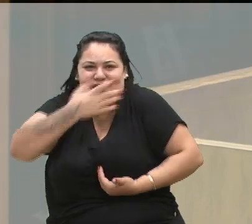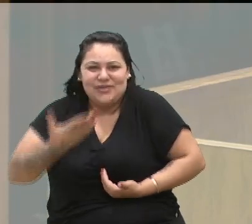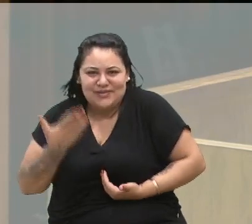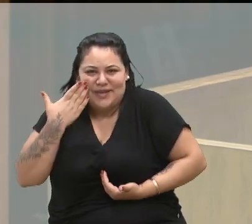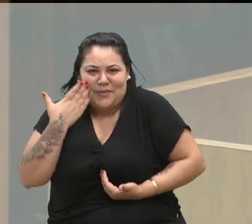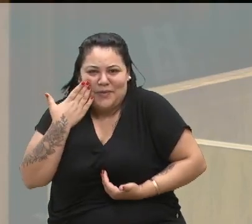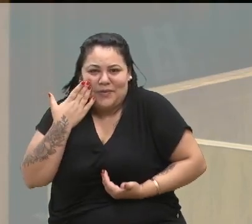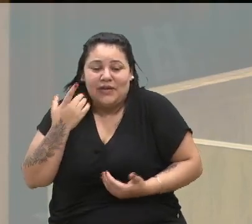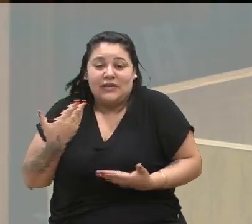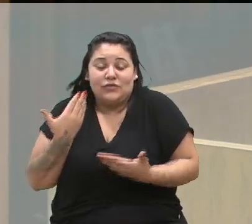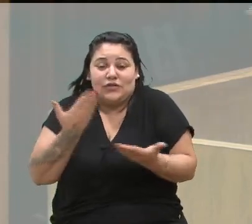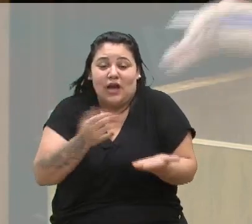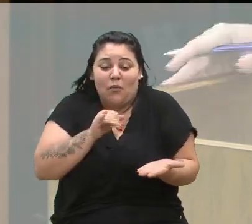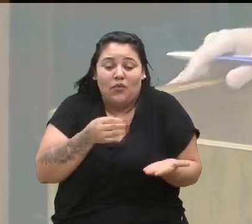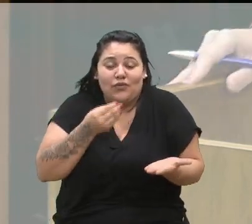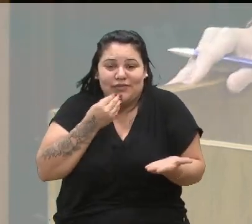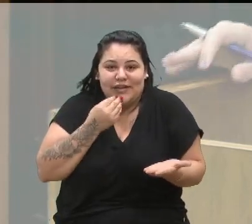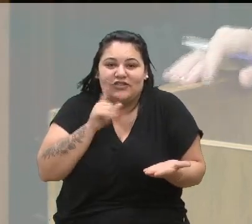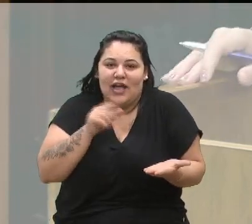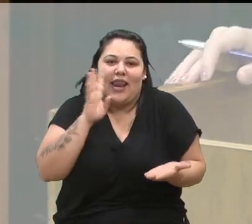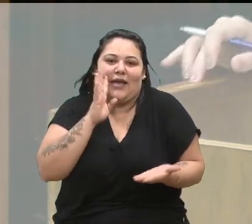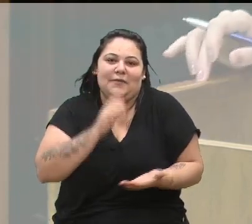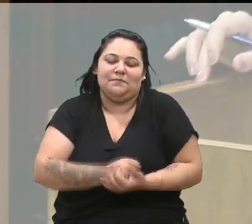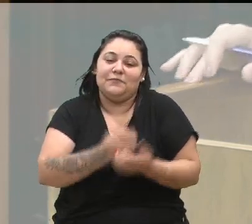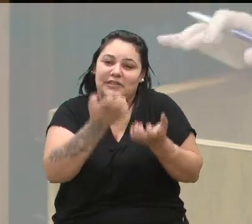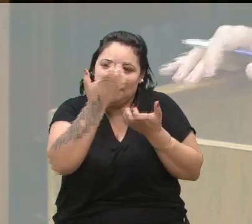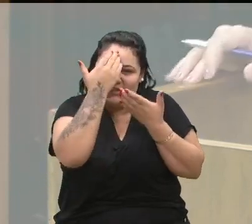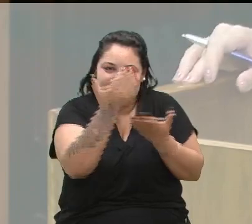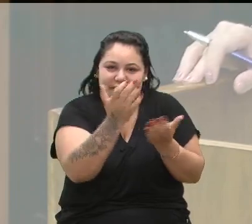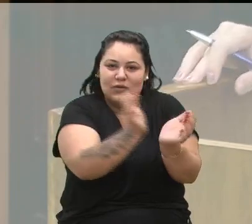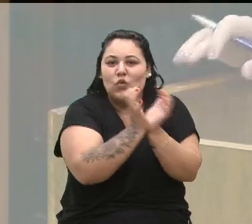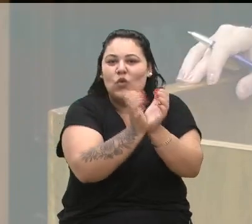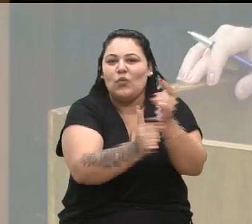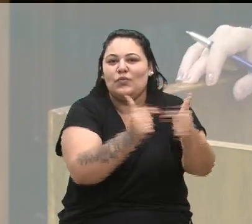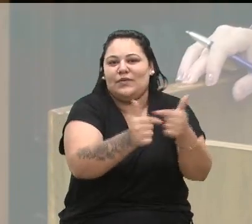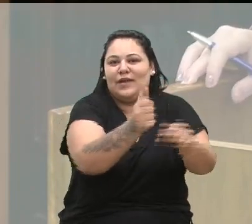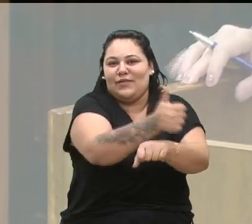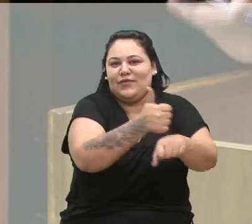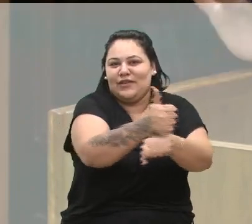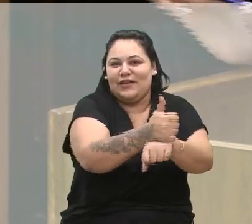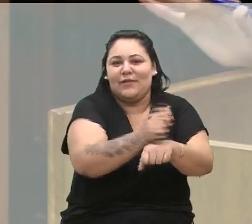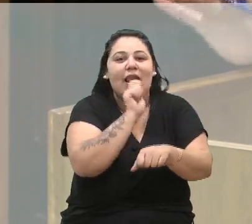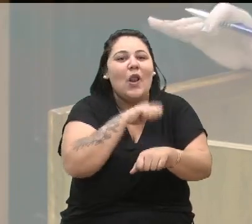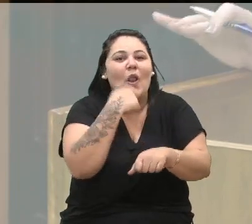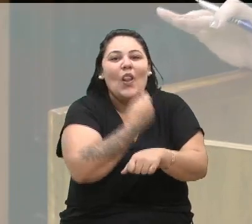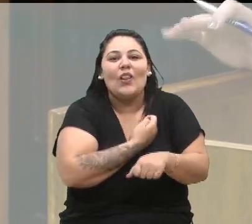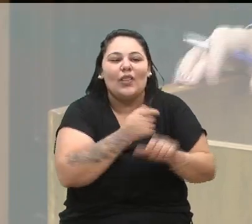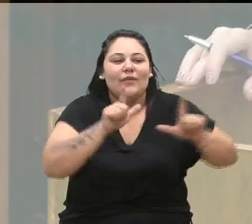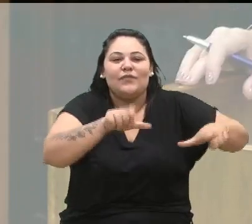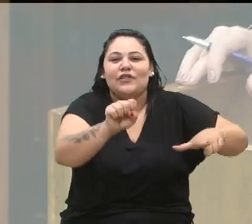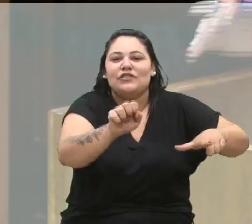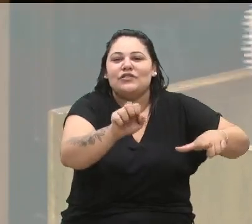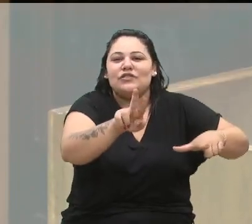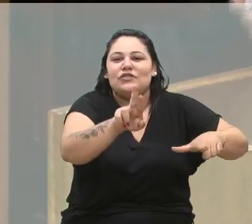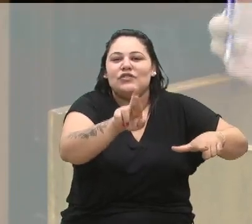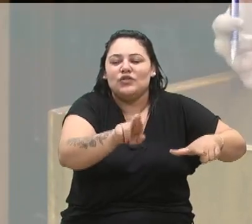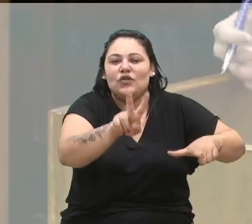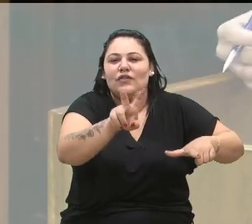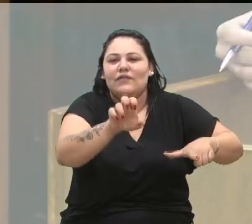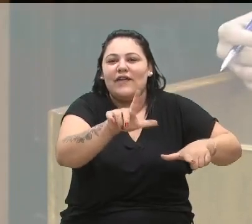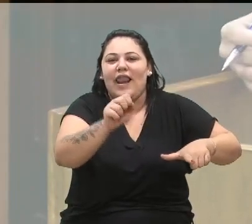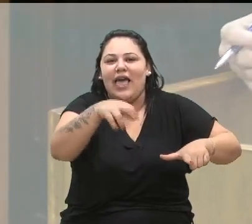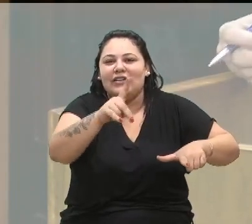é sensacional. E aqui agradecer a equipe da Sorvelândia porque eles toparam o desafio. Eles foram muito francos, né, quando a gente